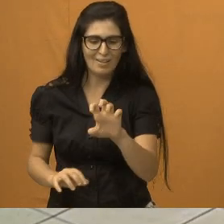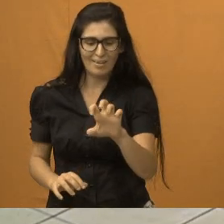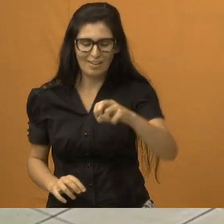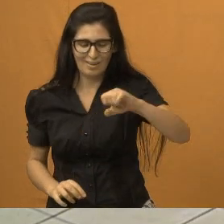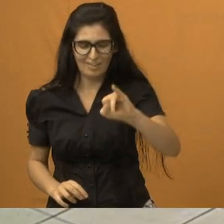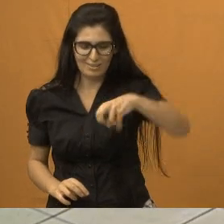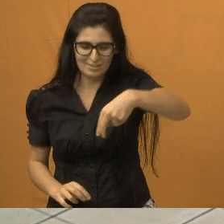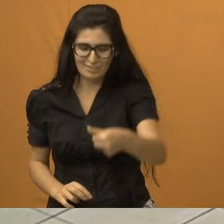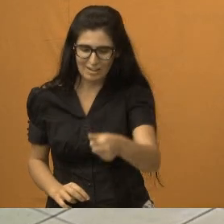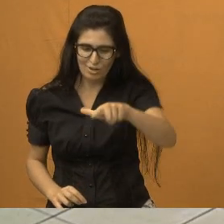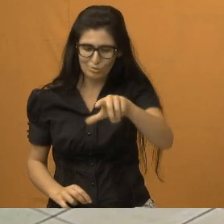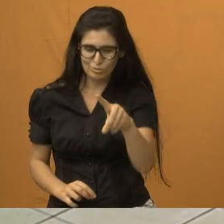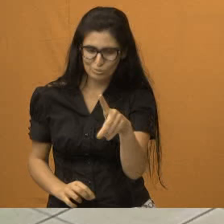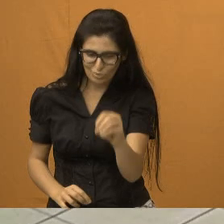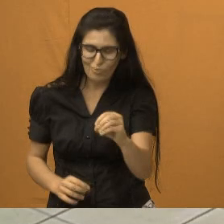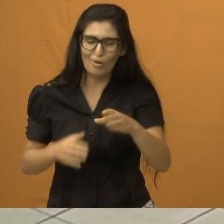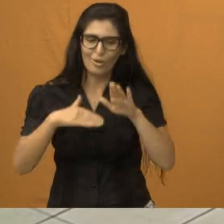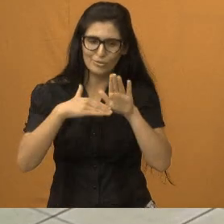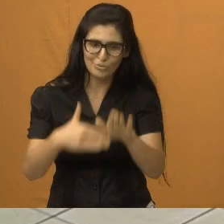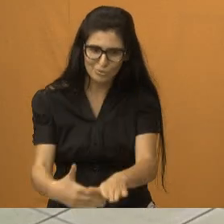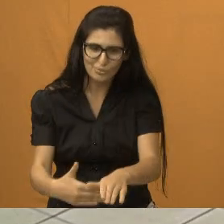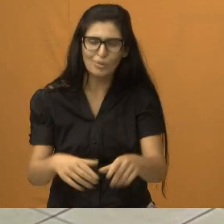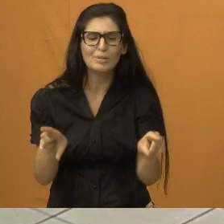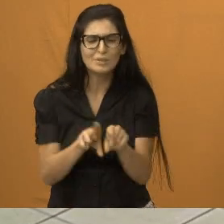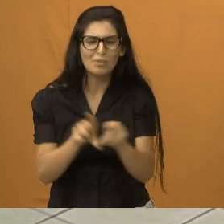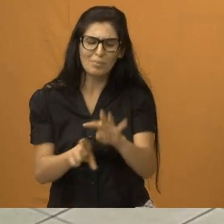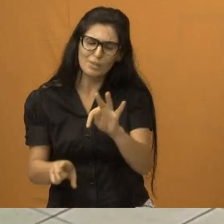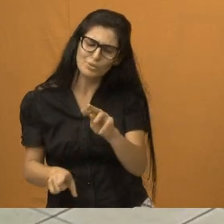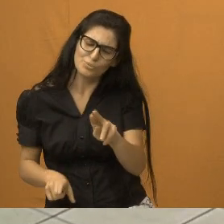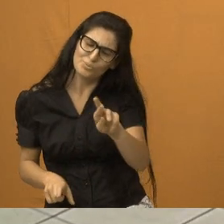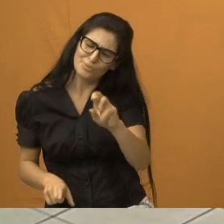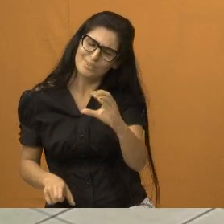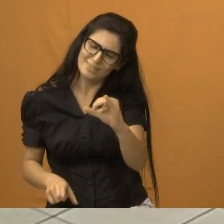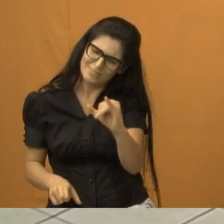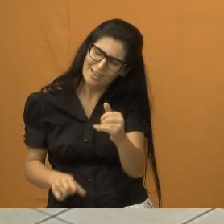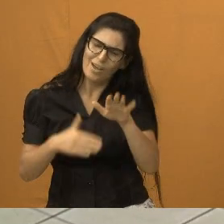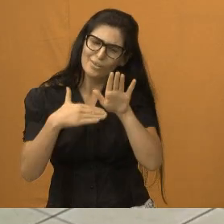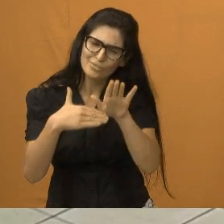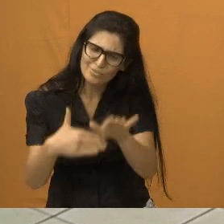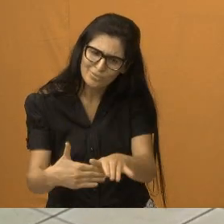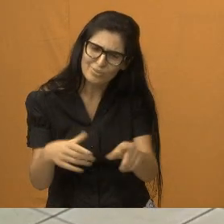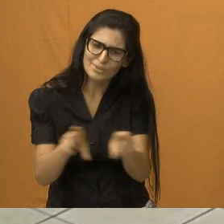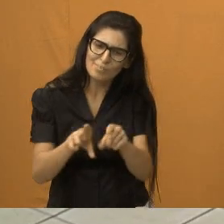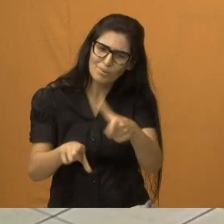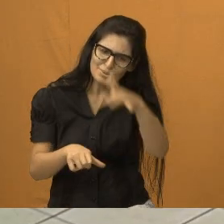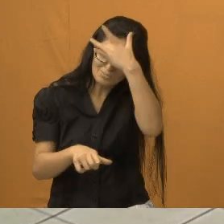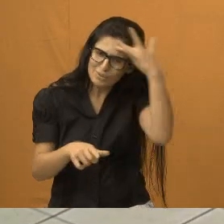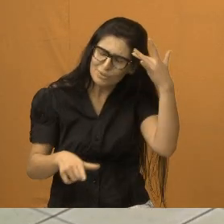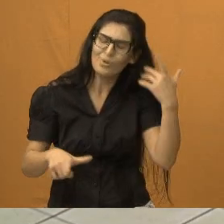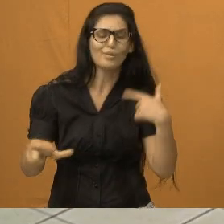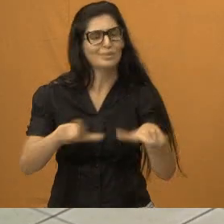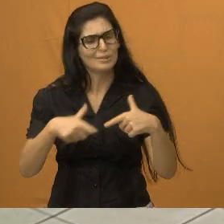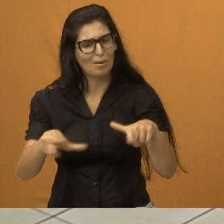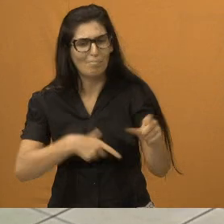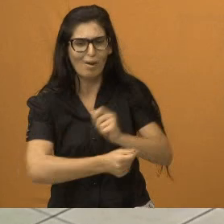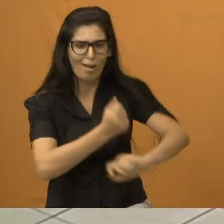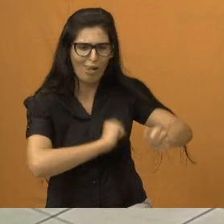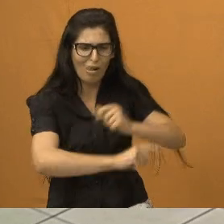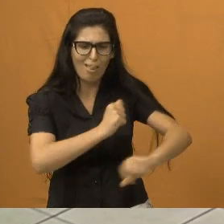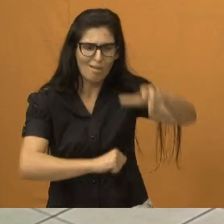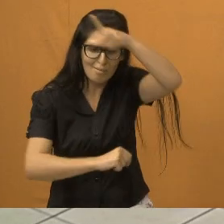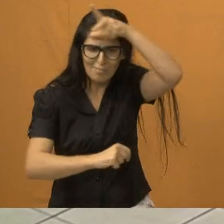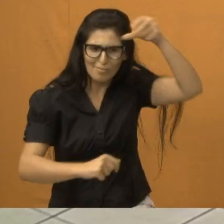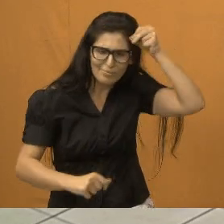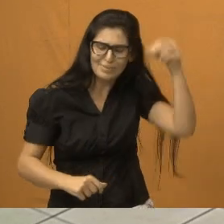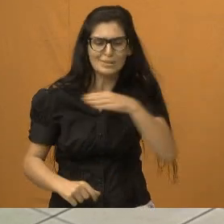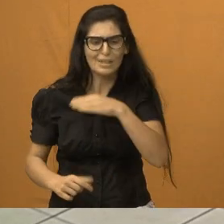Priantes, esclarecimento do diretor Turci, demais servidores da Secretaria de Finanças da Prefeitura de